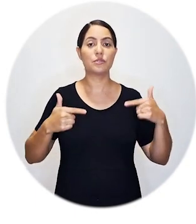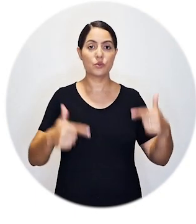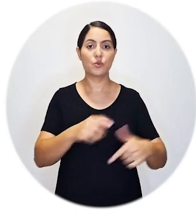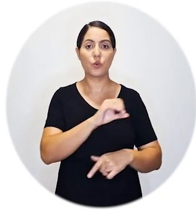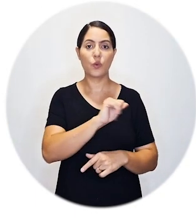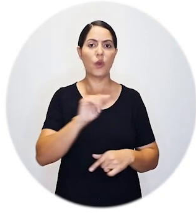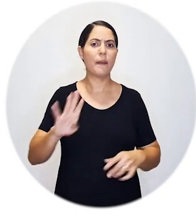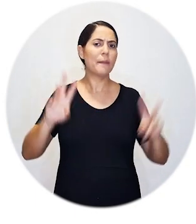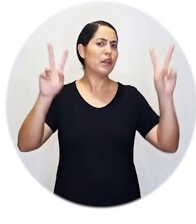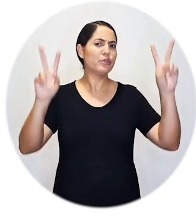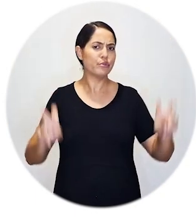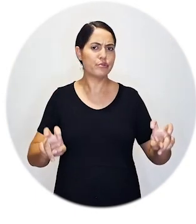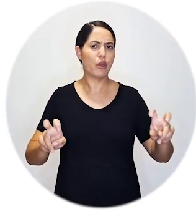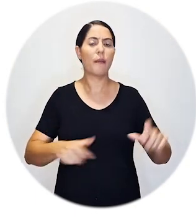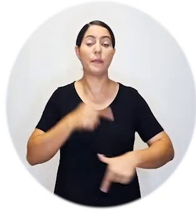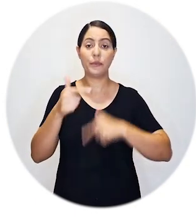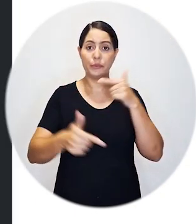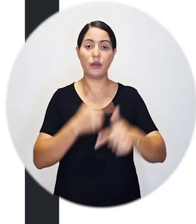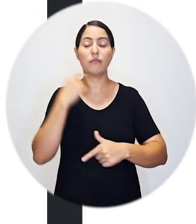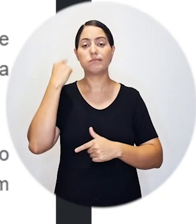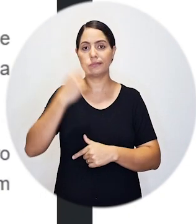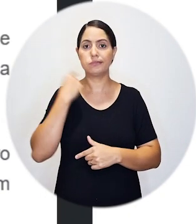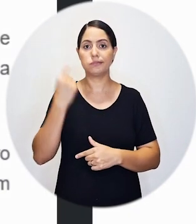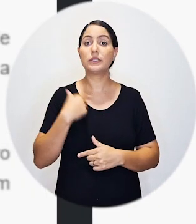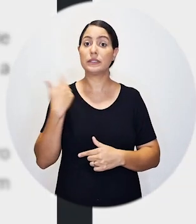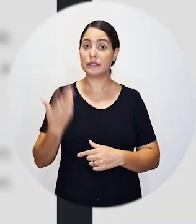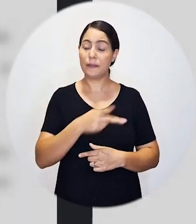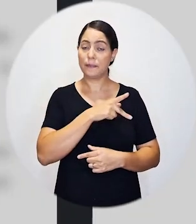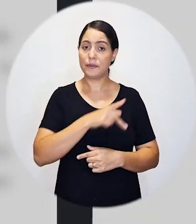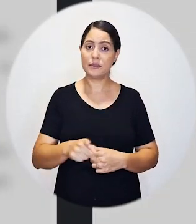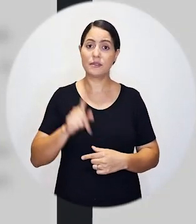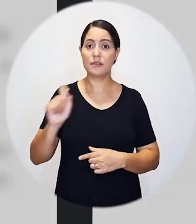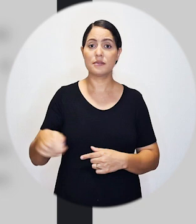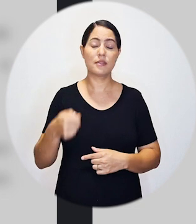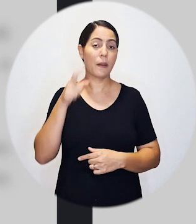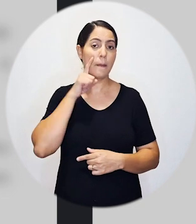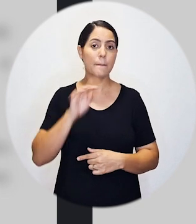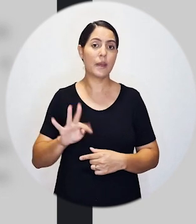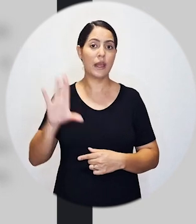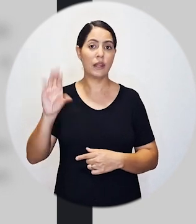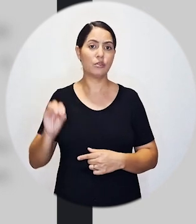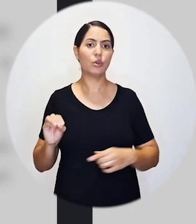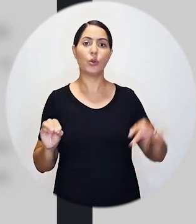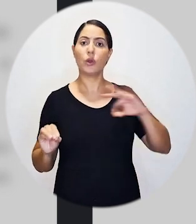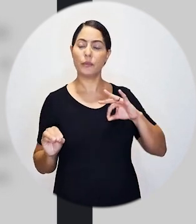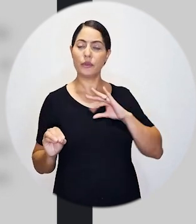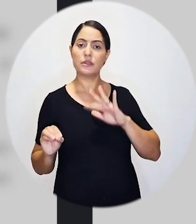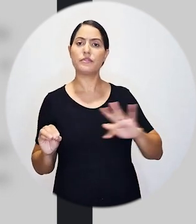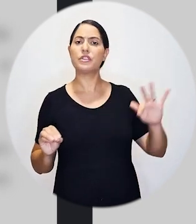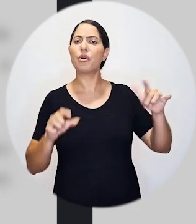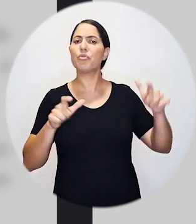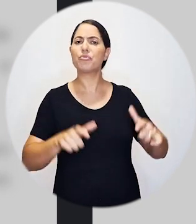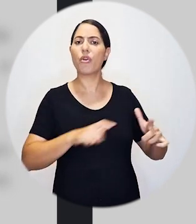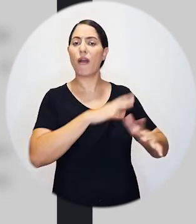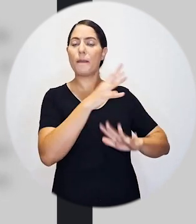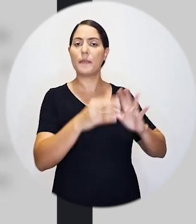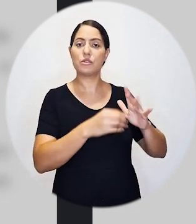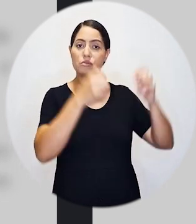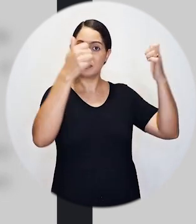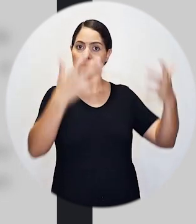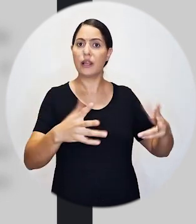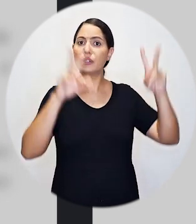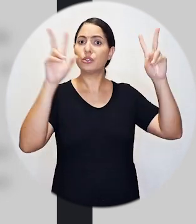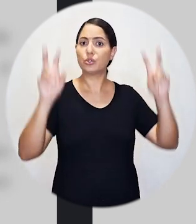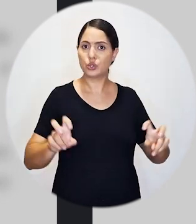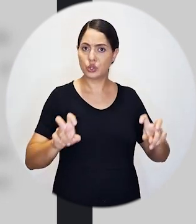pleno exercício da advocacia, o presidente do Conselho Federal, Beto Simonetti, se encontrou com o superintendente da Polícia Federal da Amazônia